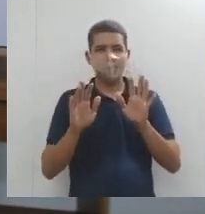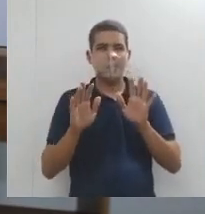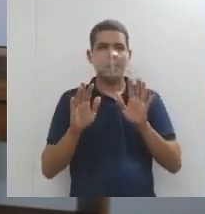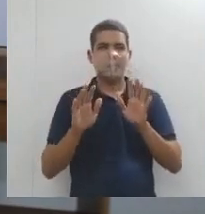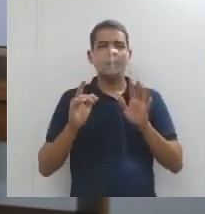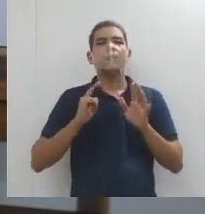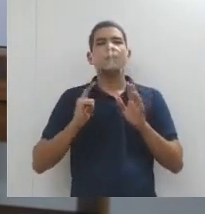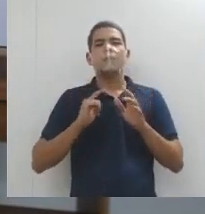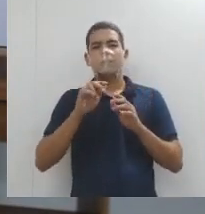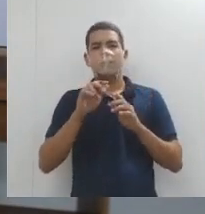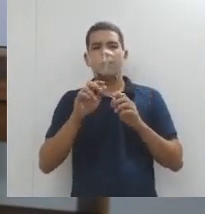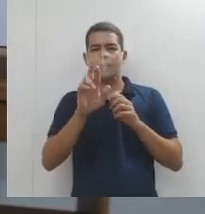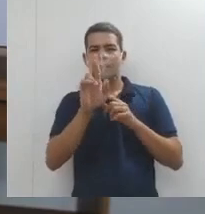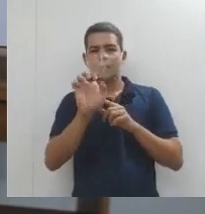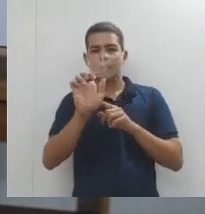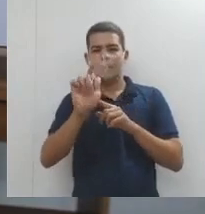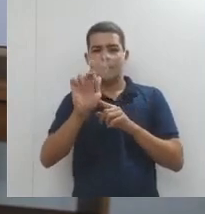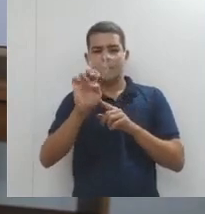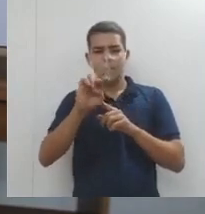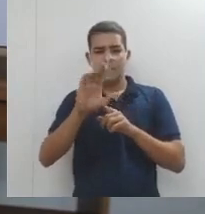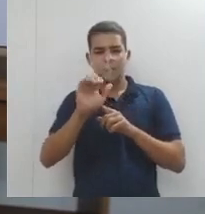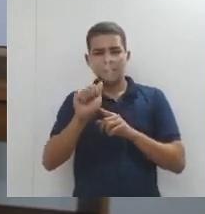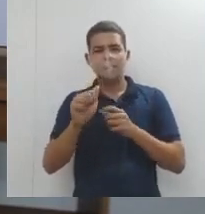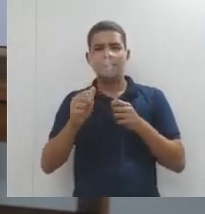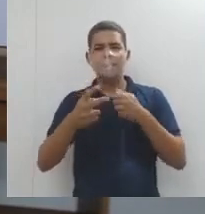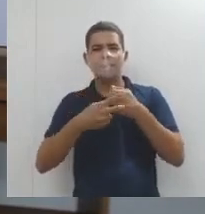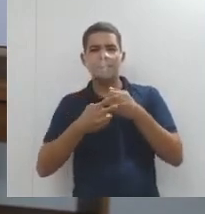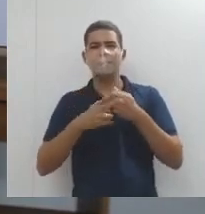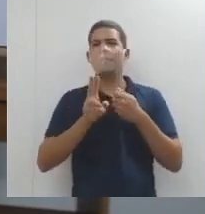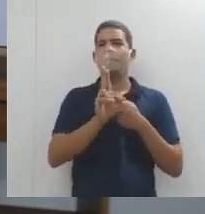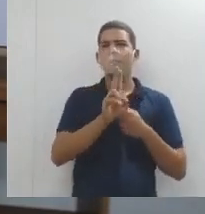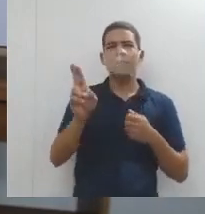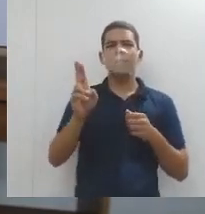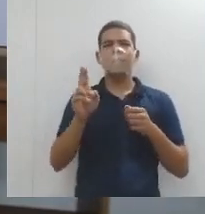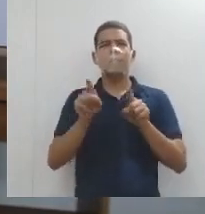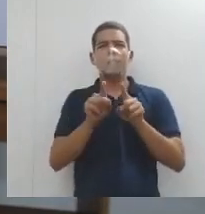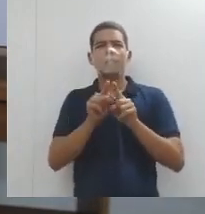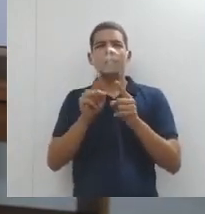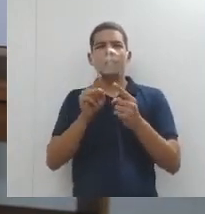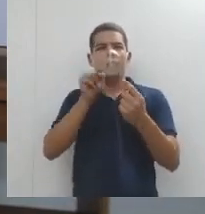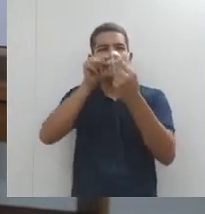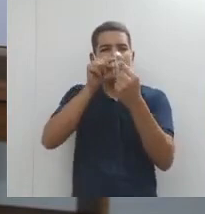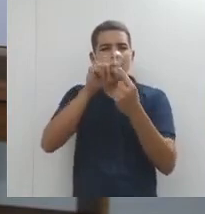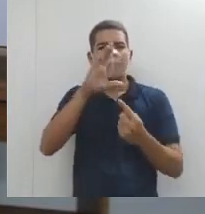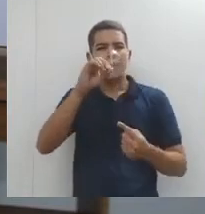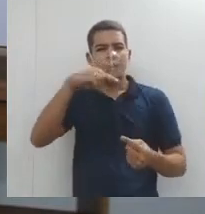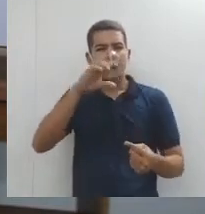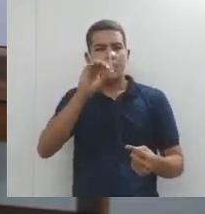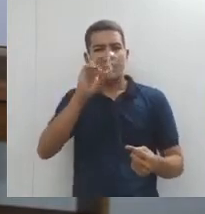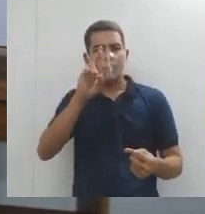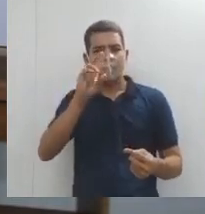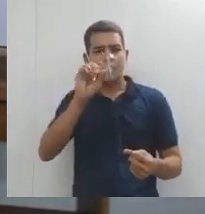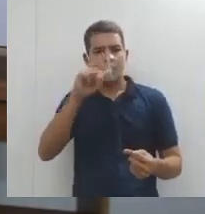antecipando, regência verbal, regência nominal, concordância verbal, concordância nominal, esses conhecimentos